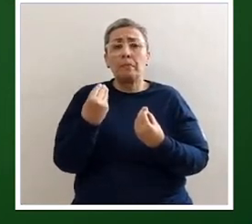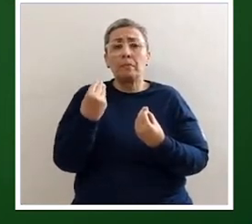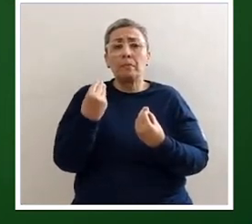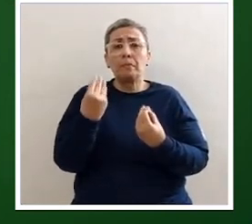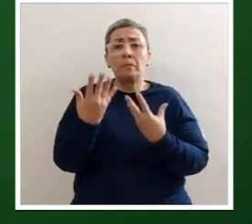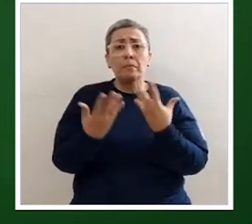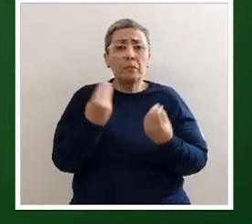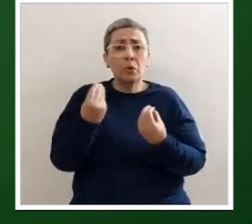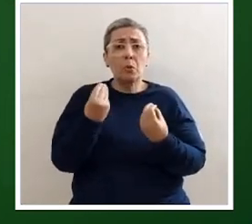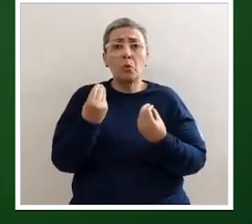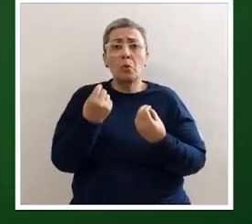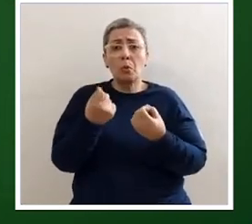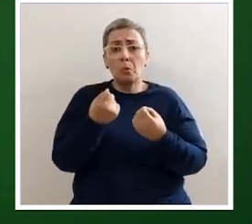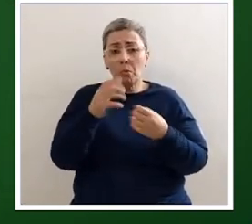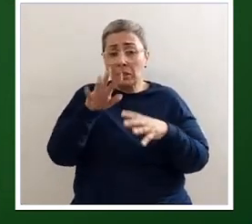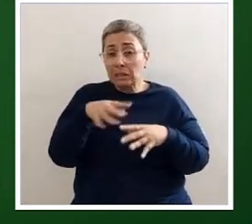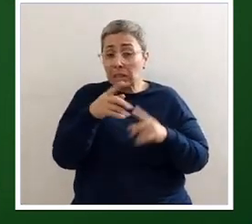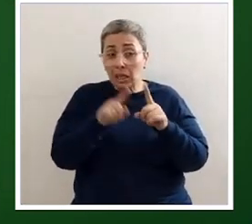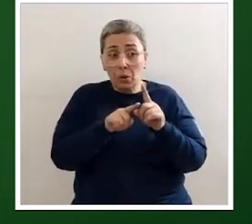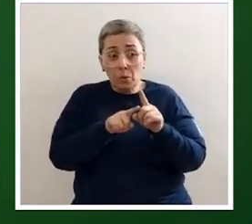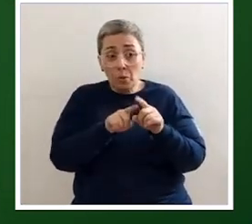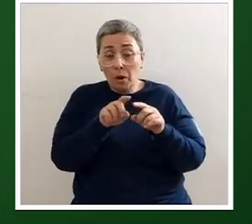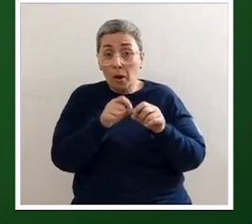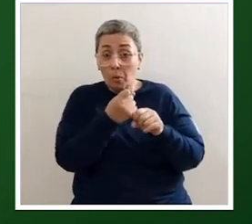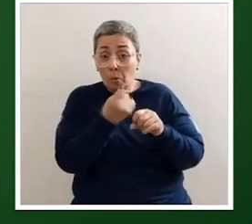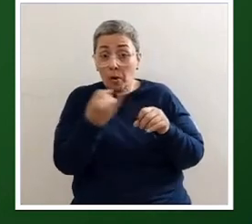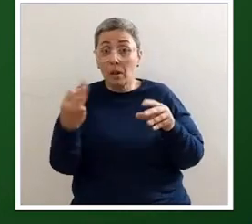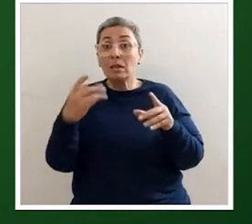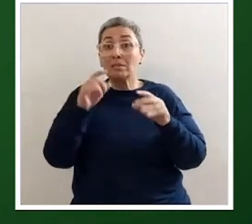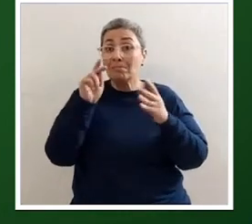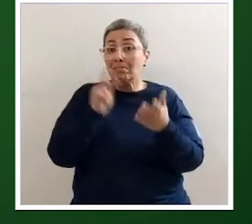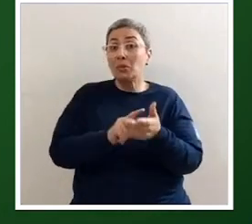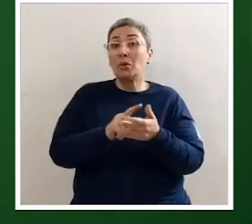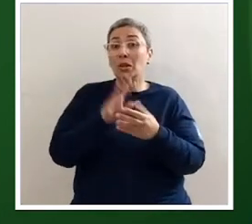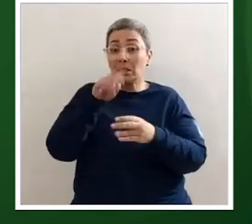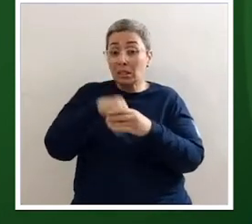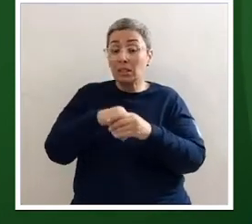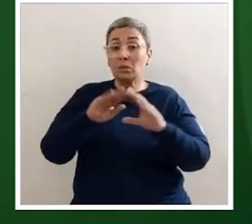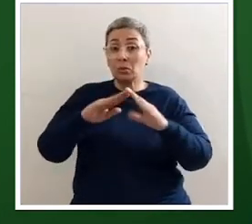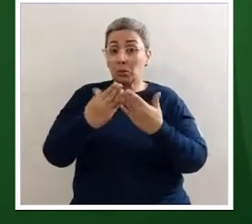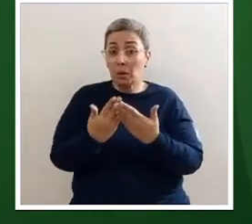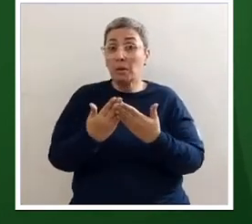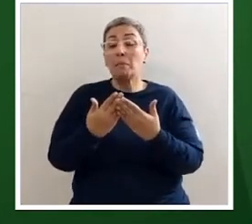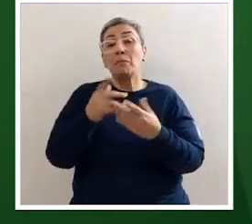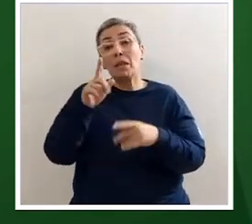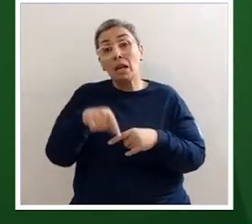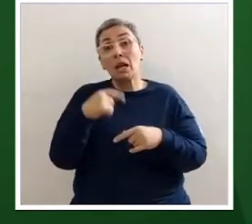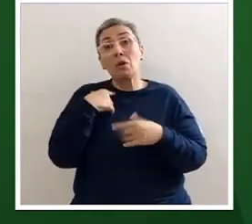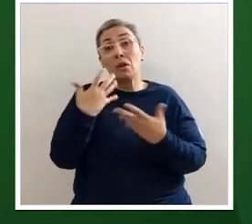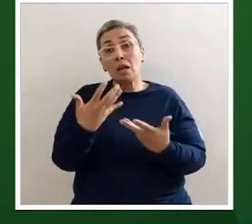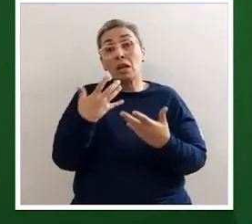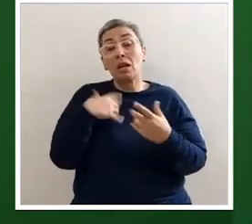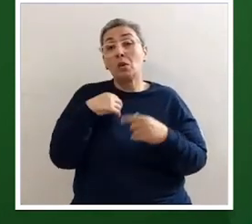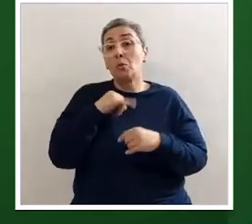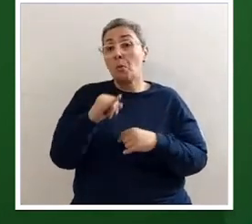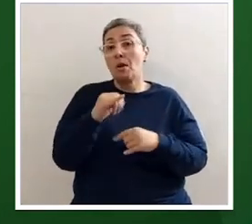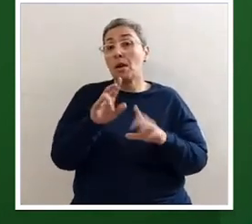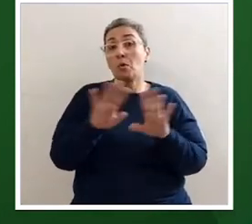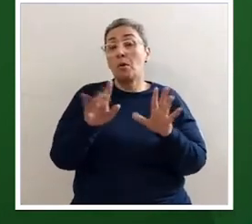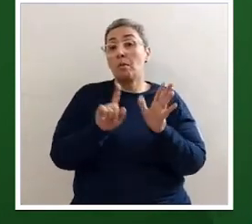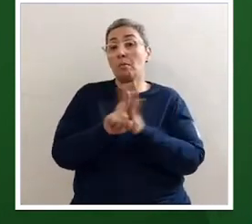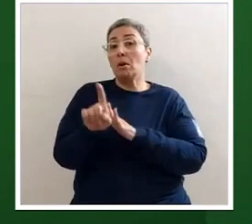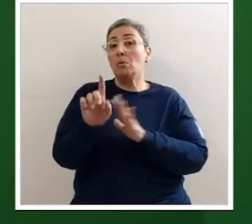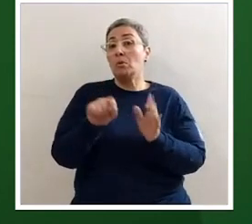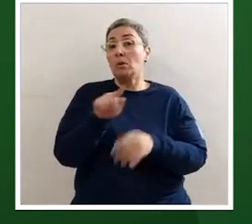a dimensão de fato que a gente tem dessas questões dentro dentro da nossa rede e eu queria na verdade não é nem trazer algumas